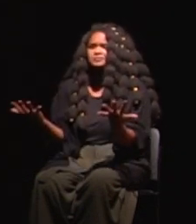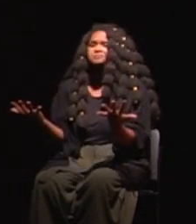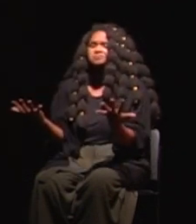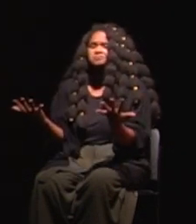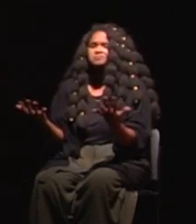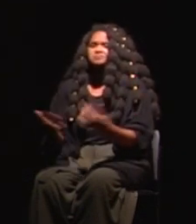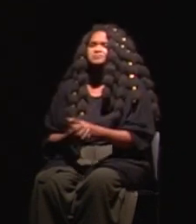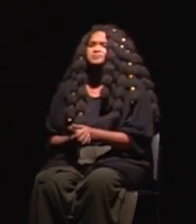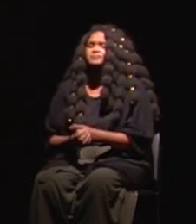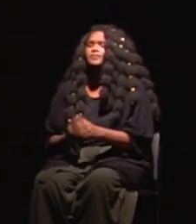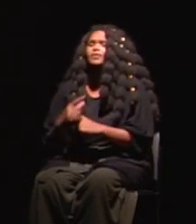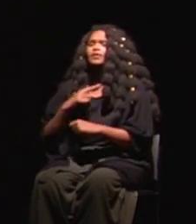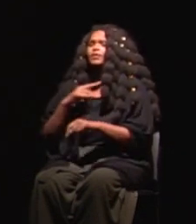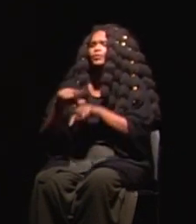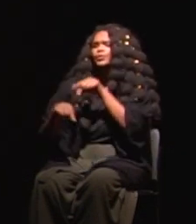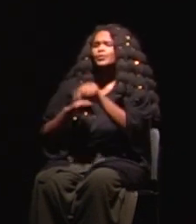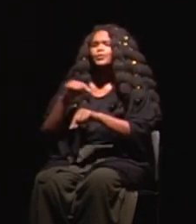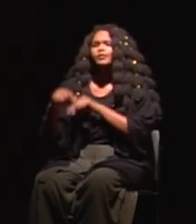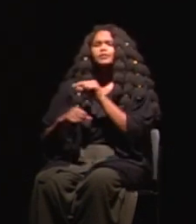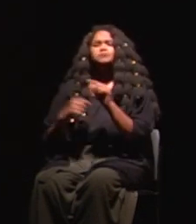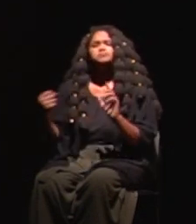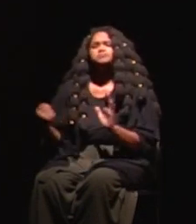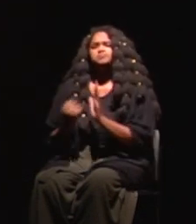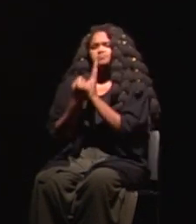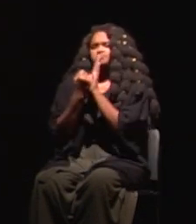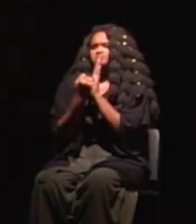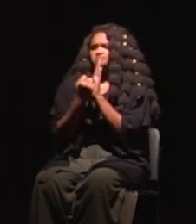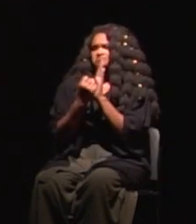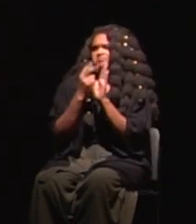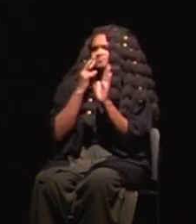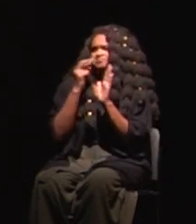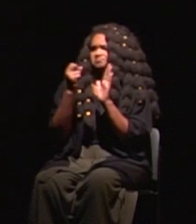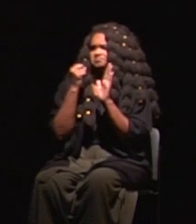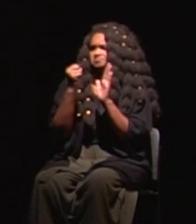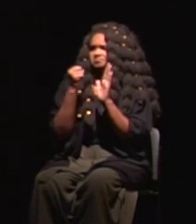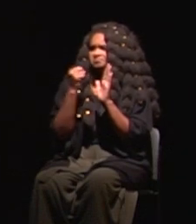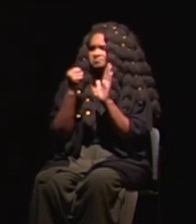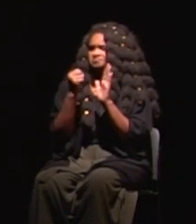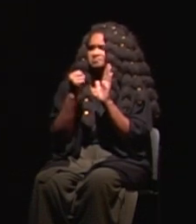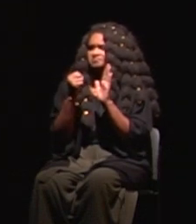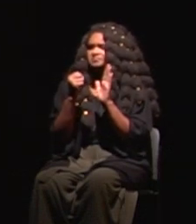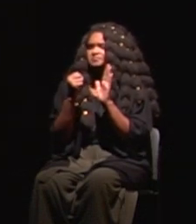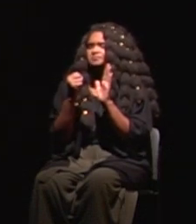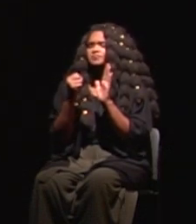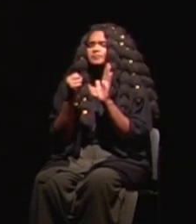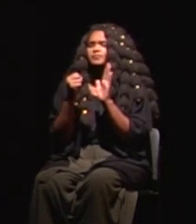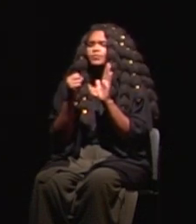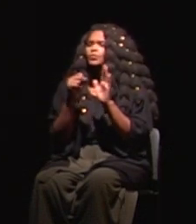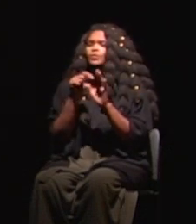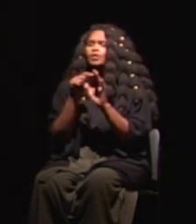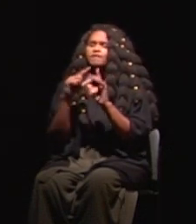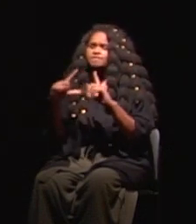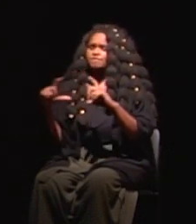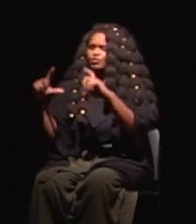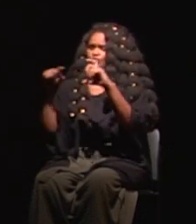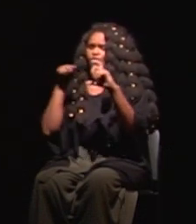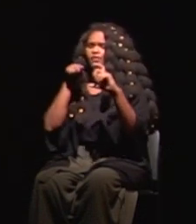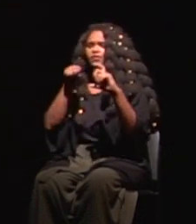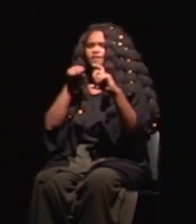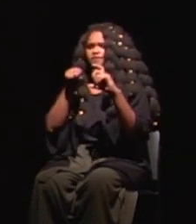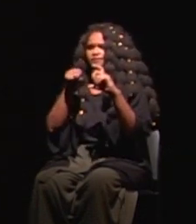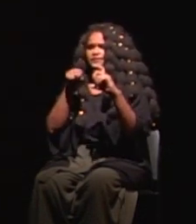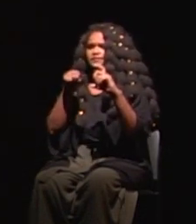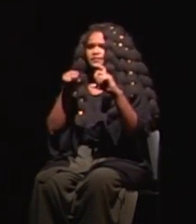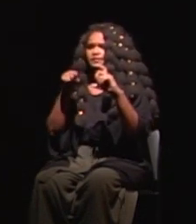elas têm um símbolo muito grande, um símbolo muito forte, numa fotografia